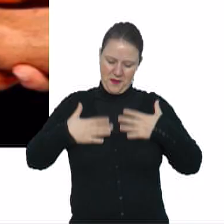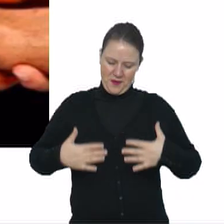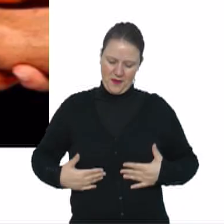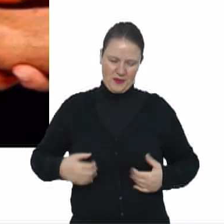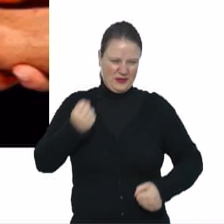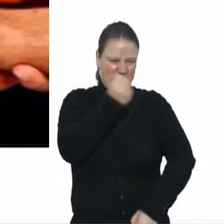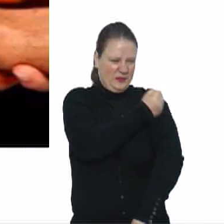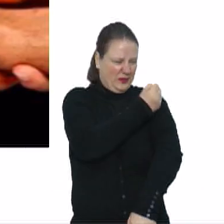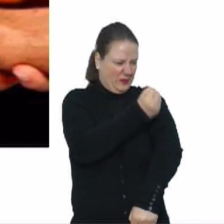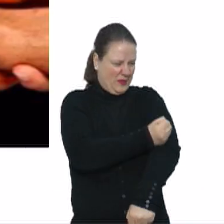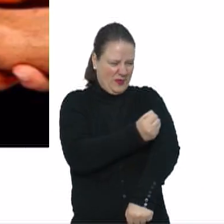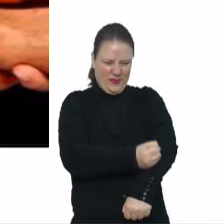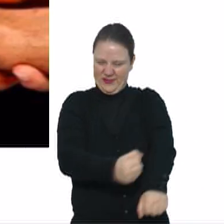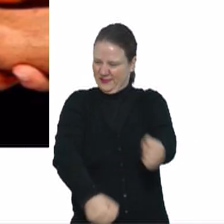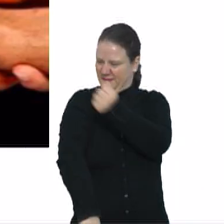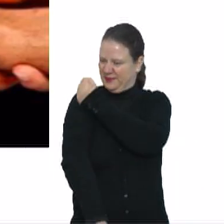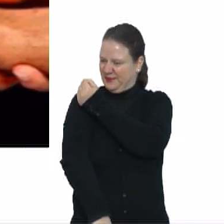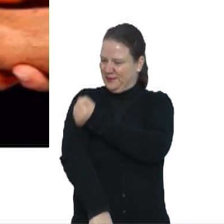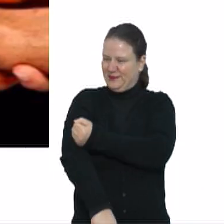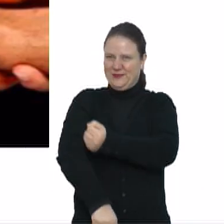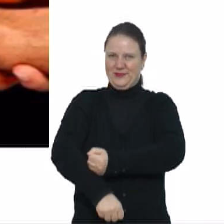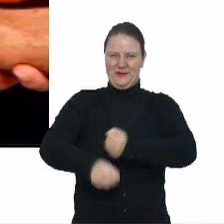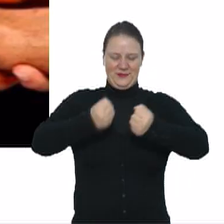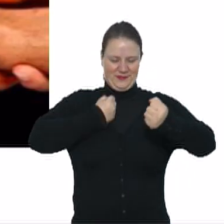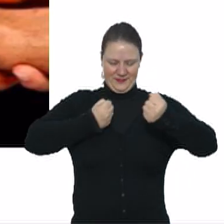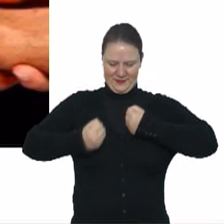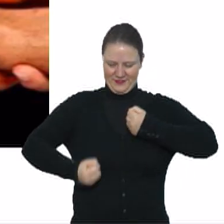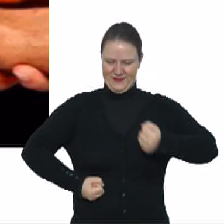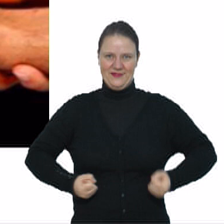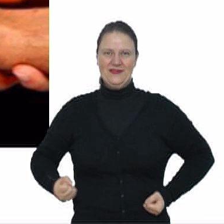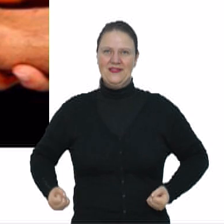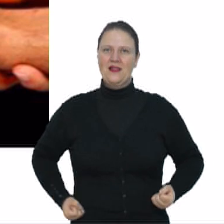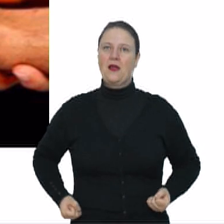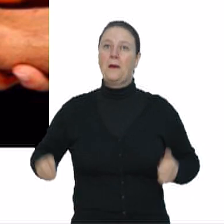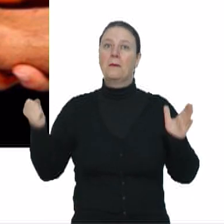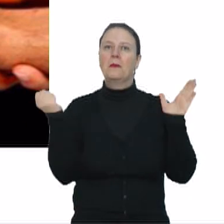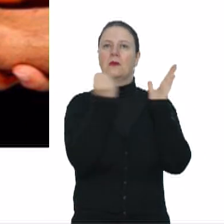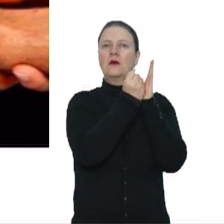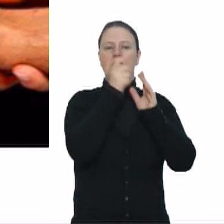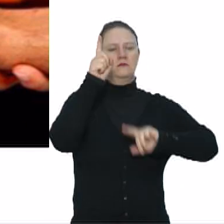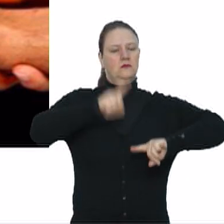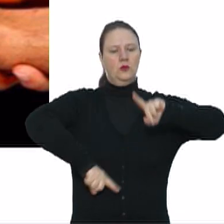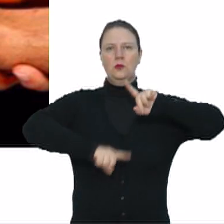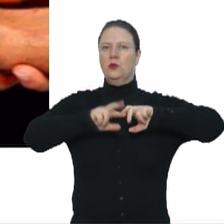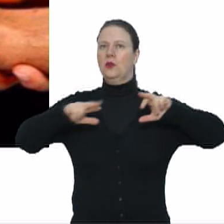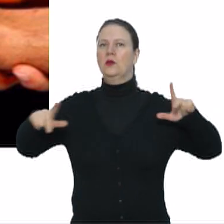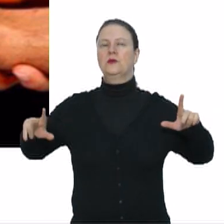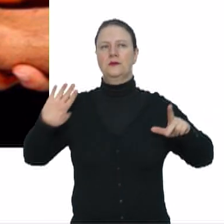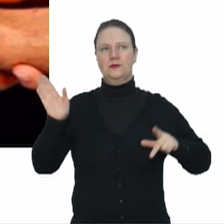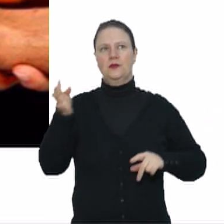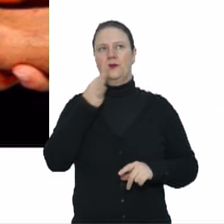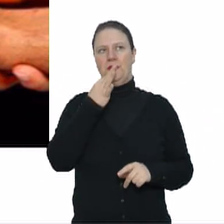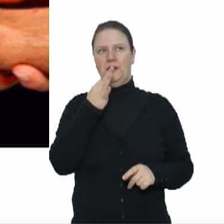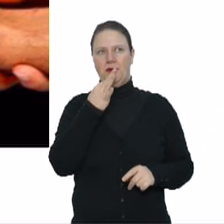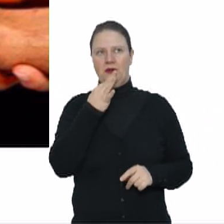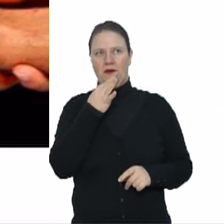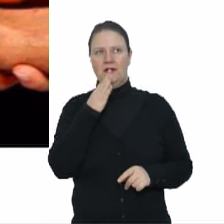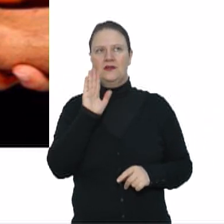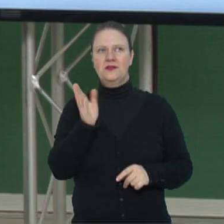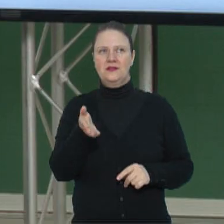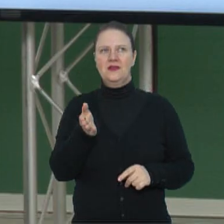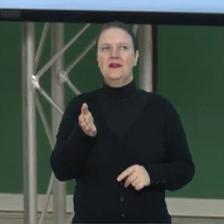todo marcado, tatuado, né, com marcas de produtos, marcas que nós conhecemos. Então, nós temos ali, ó, algumas